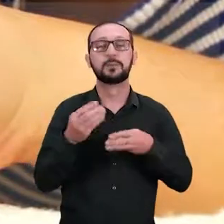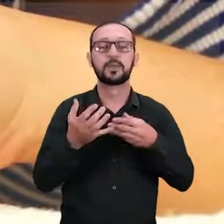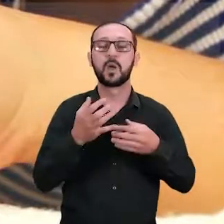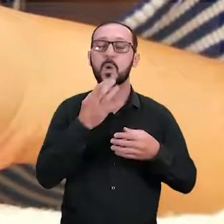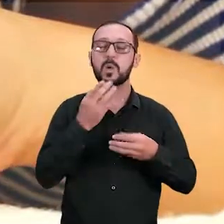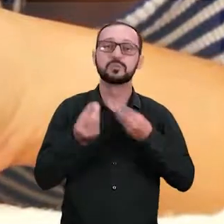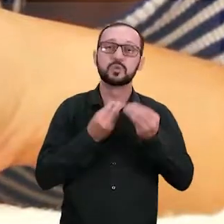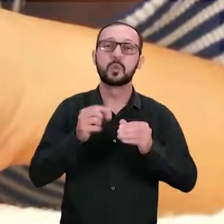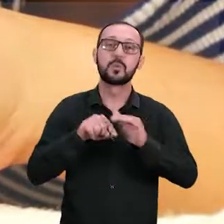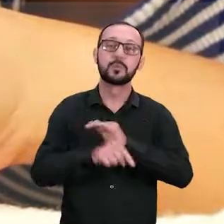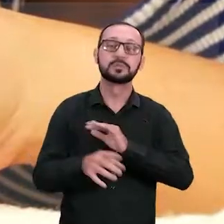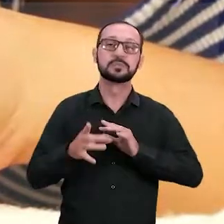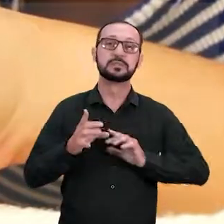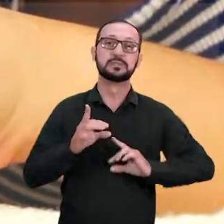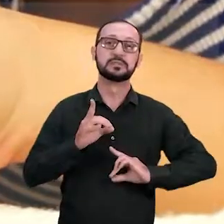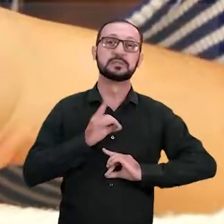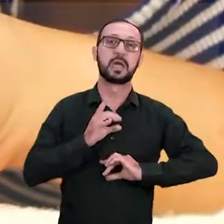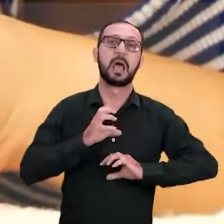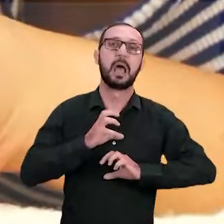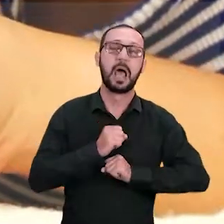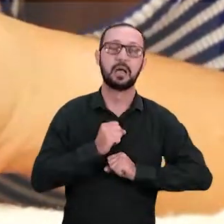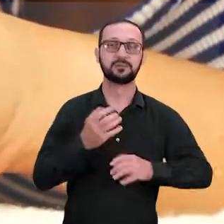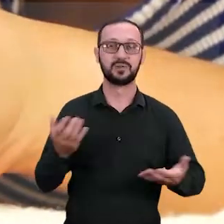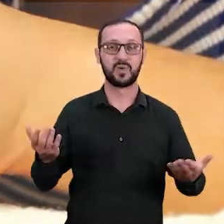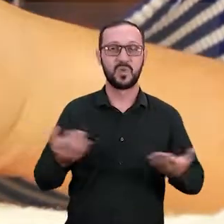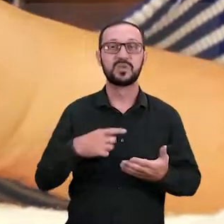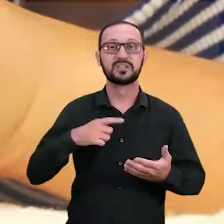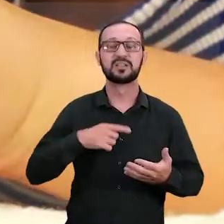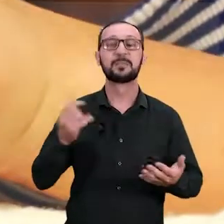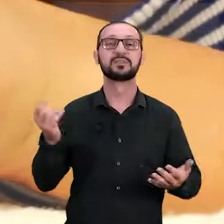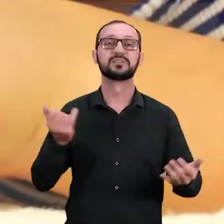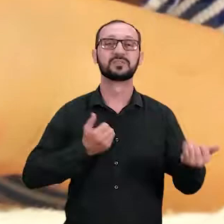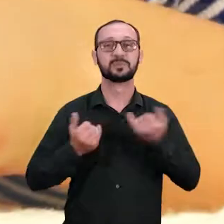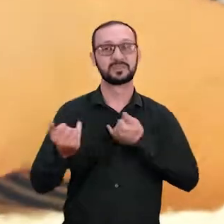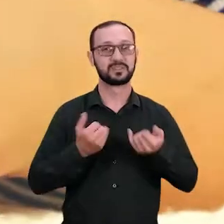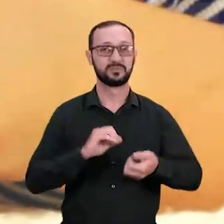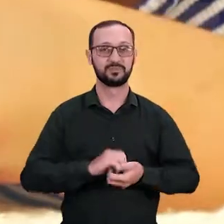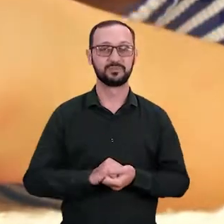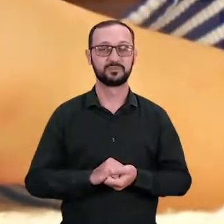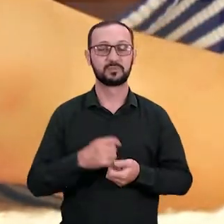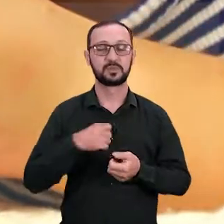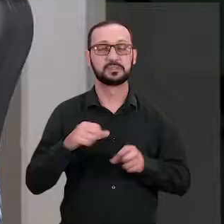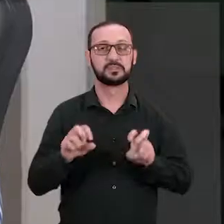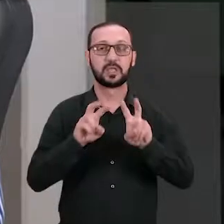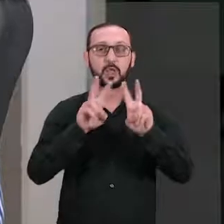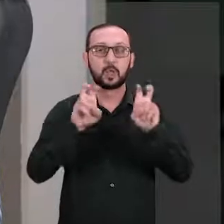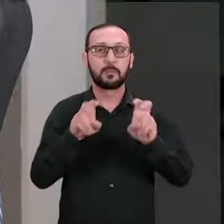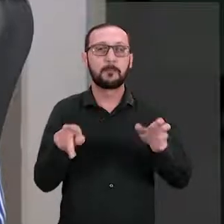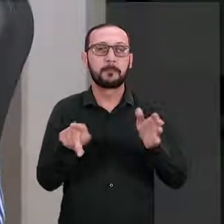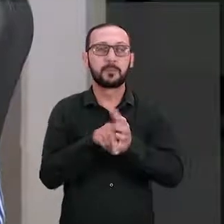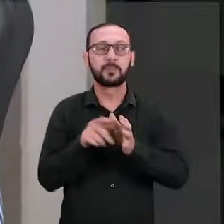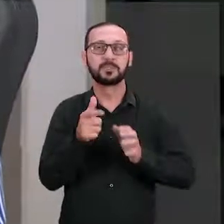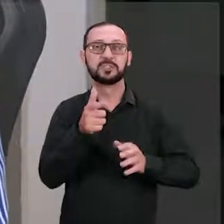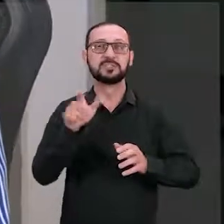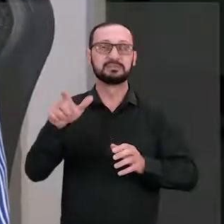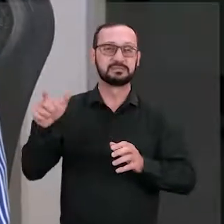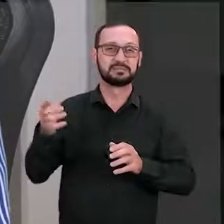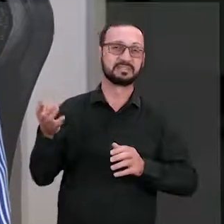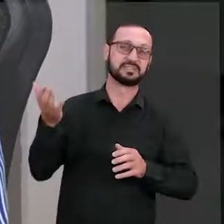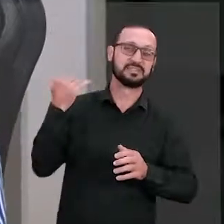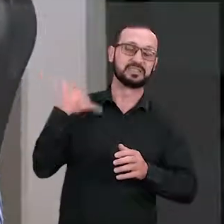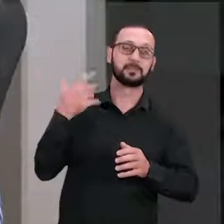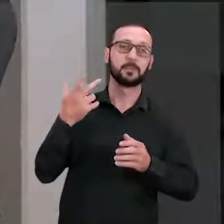a gravidade de um quadro depressivo. Então as pessoas são mais informadas hoje. Então esses termos mais